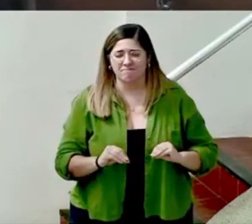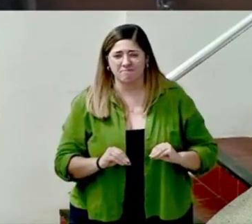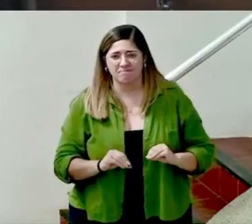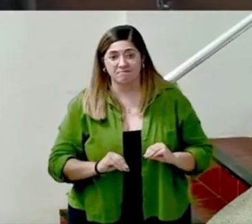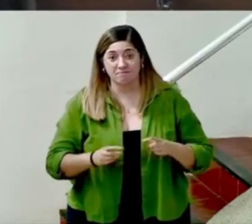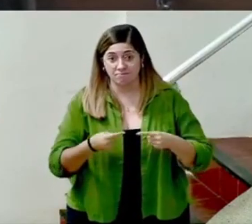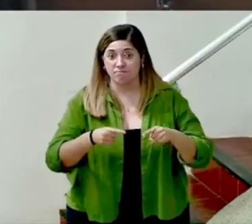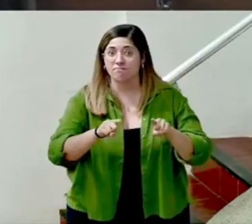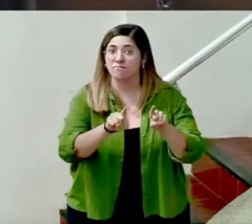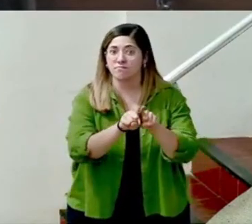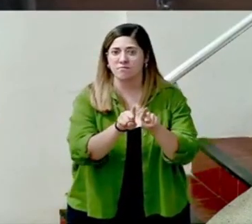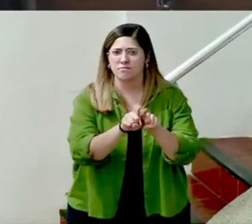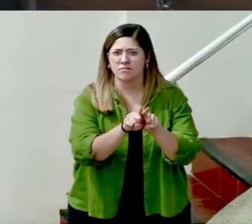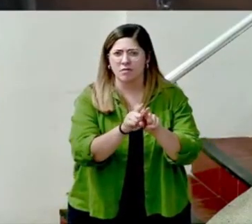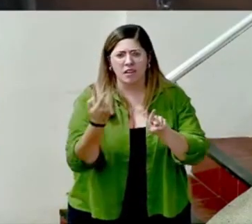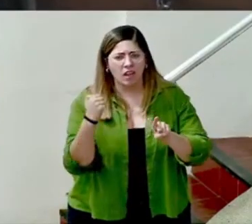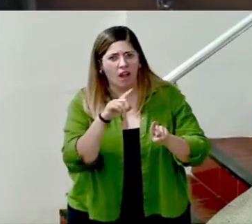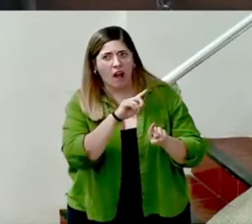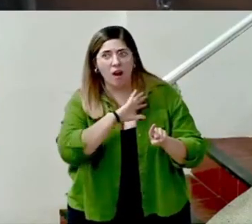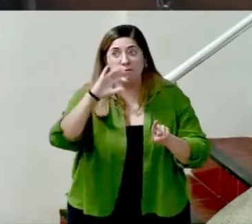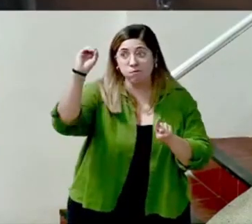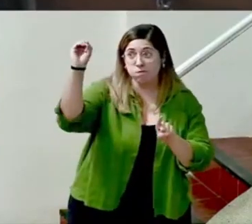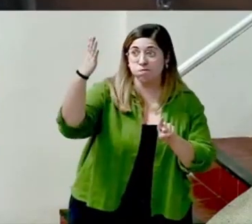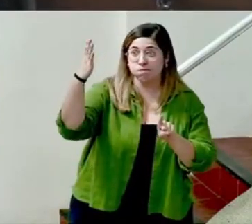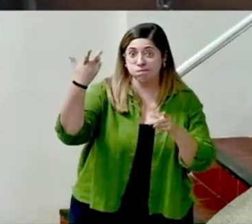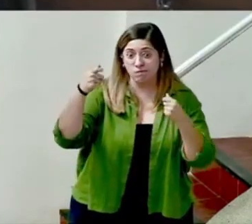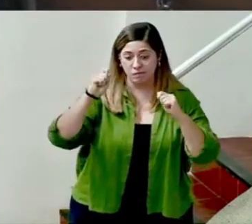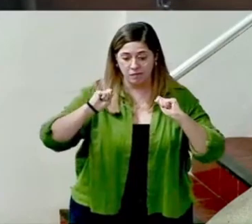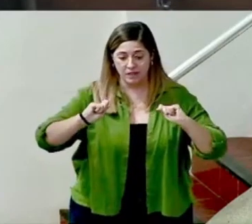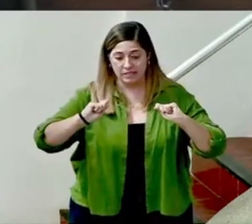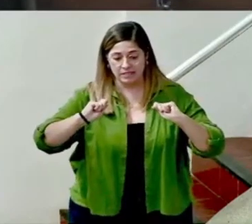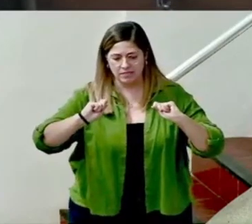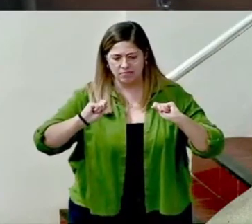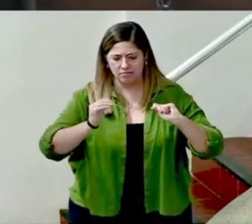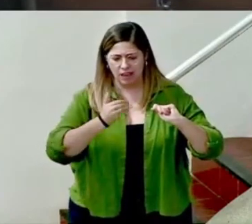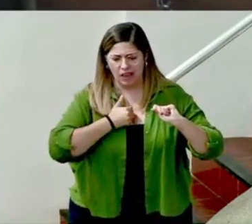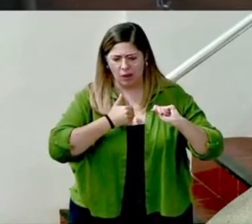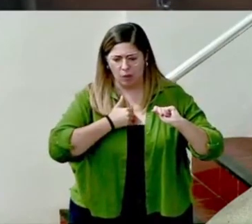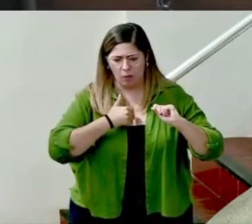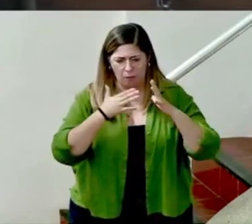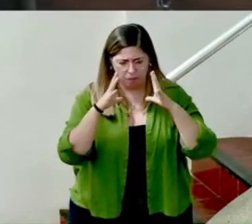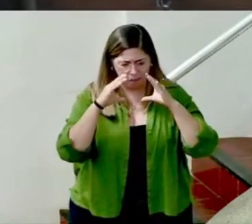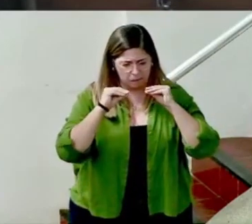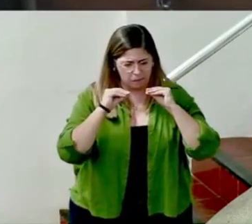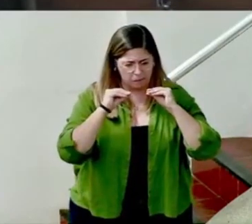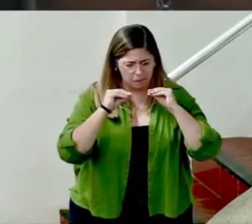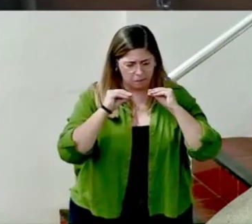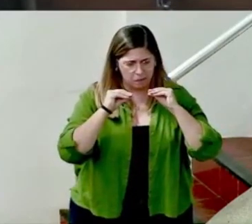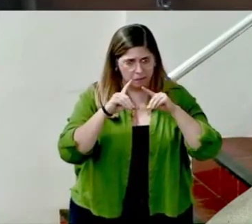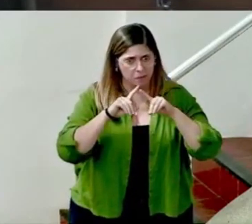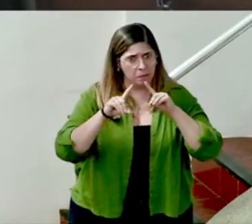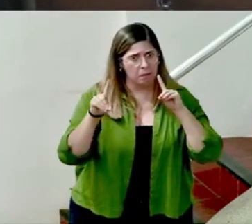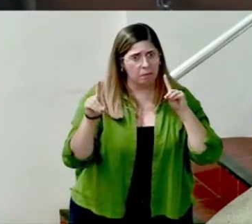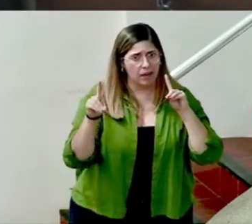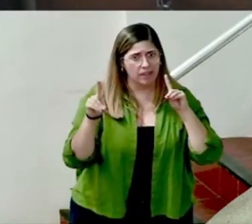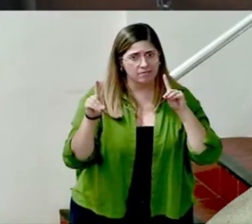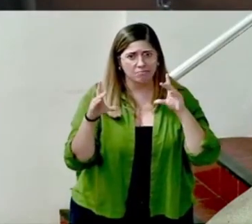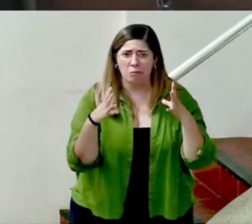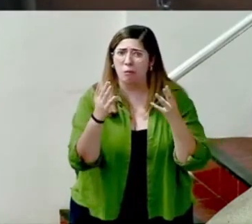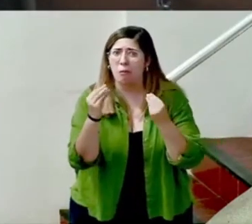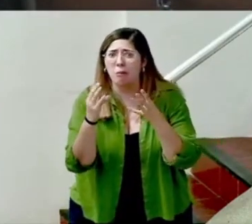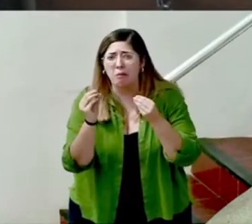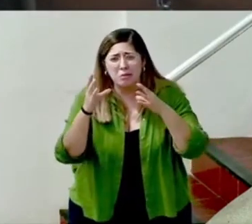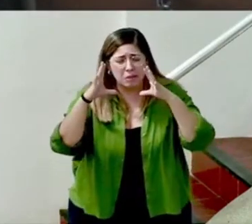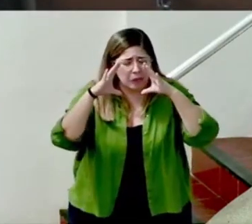Portanto, se a luz que existe em você são trevas, que grandes